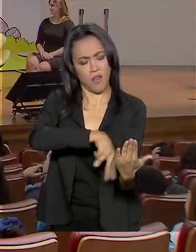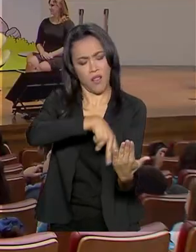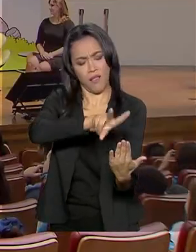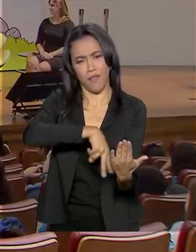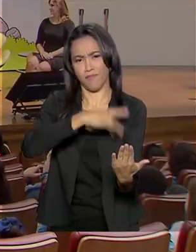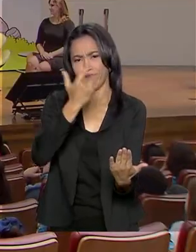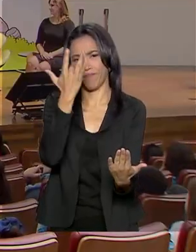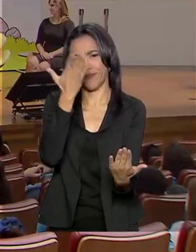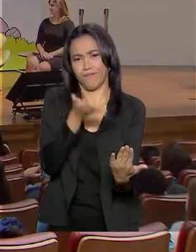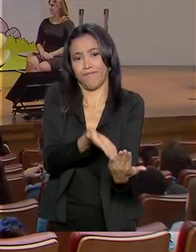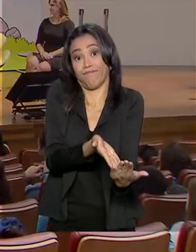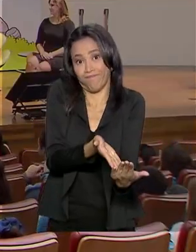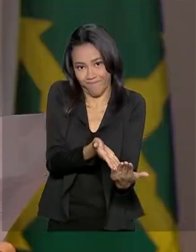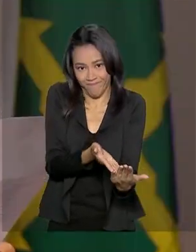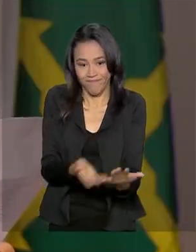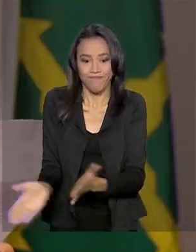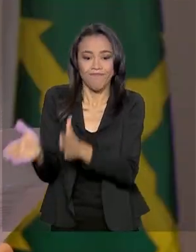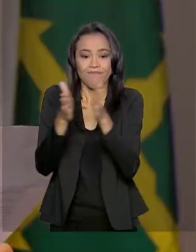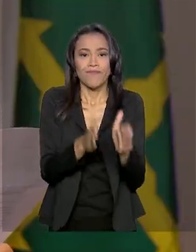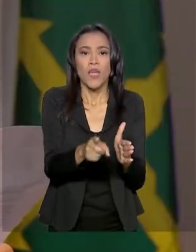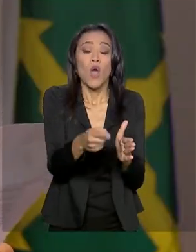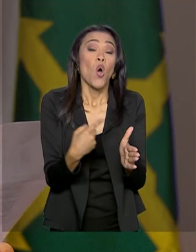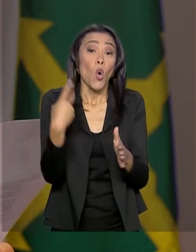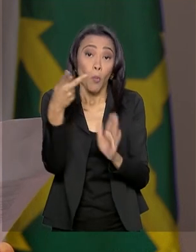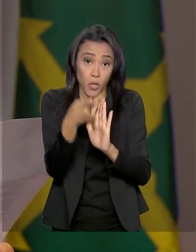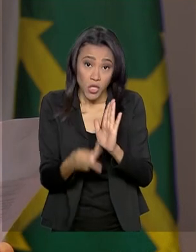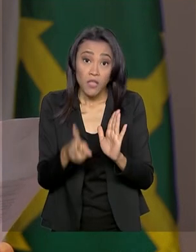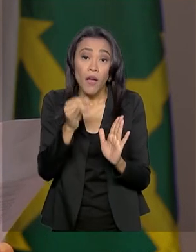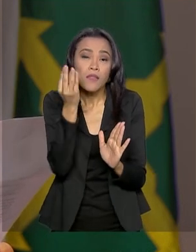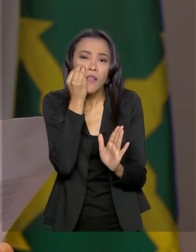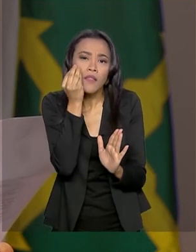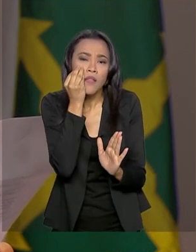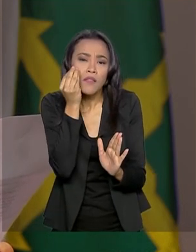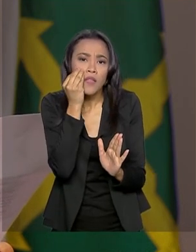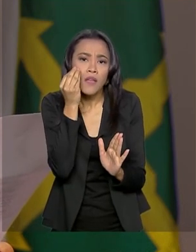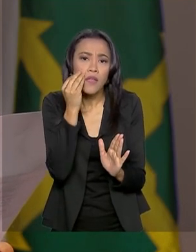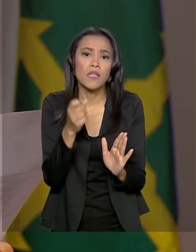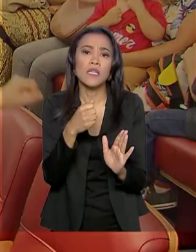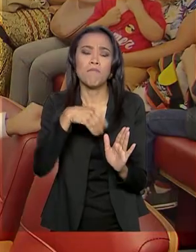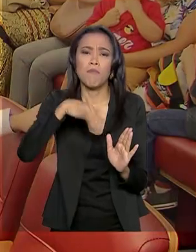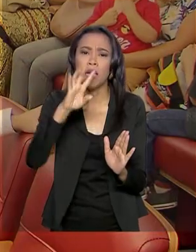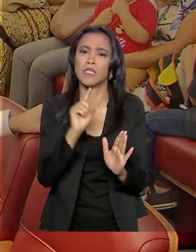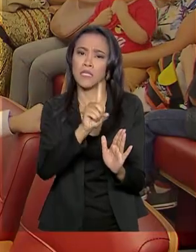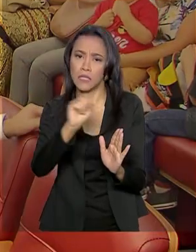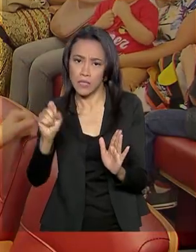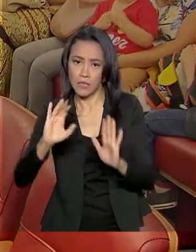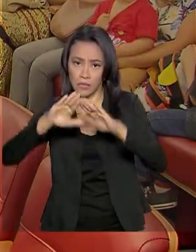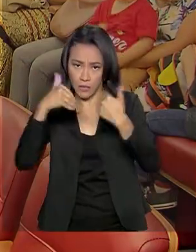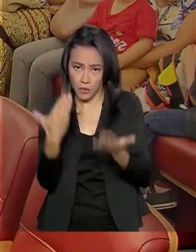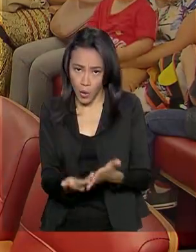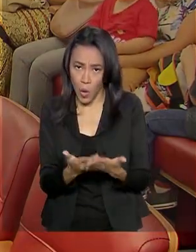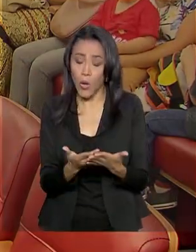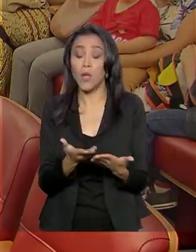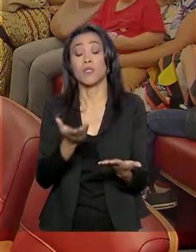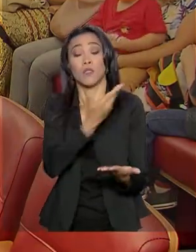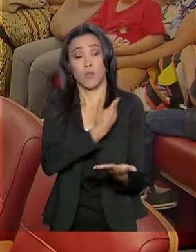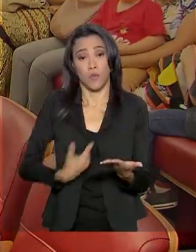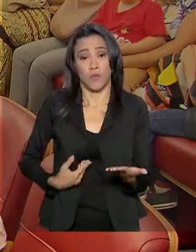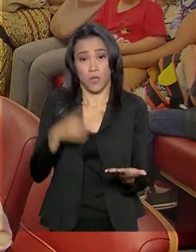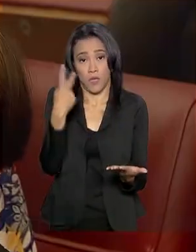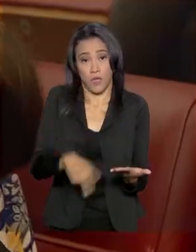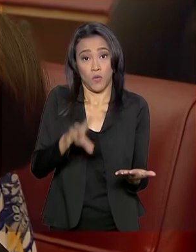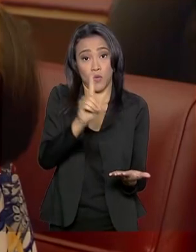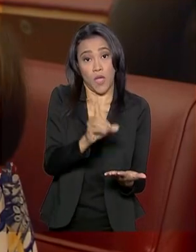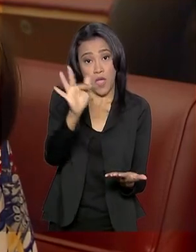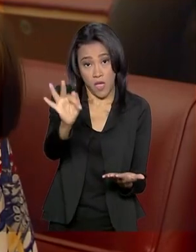Por enquanto, o projeto será testado em 150 escolas públicas do Distrito Federal e pode alcançar até 30 mil crianças